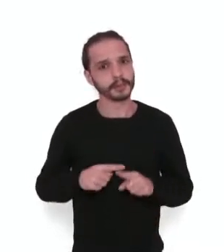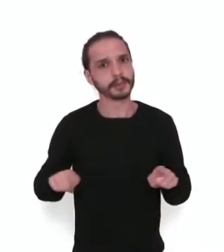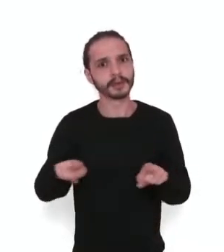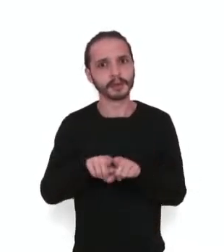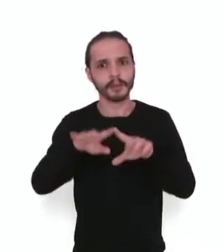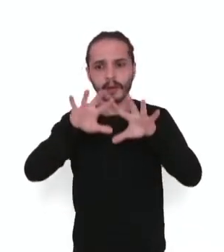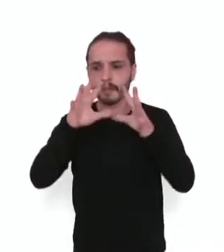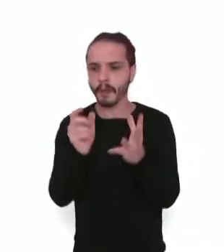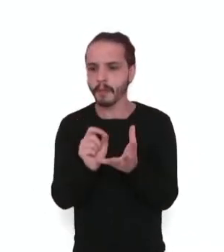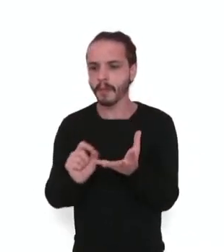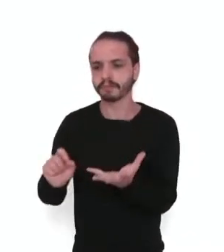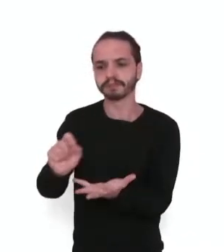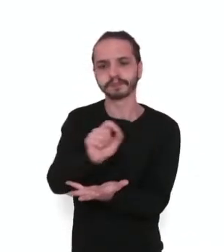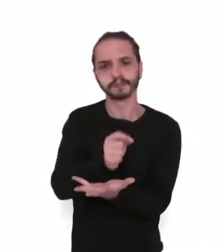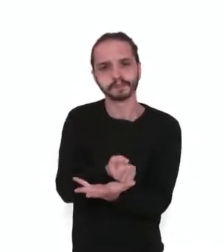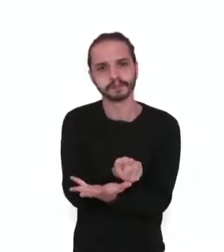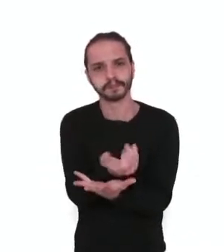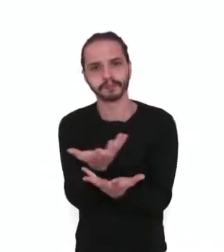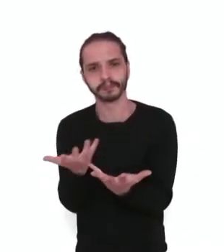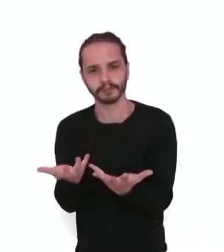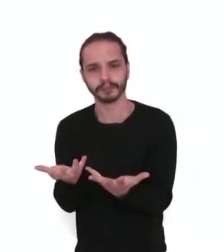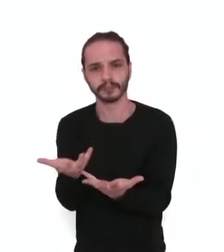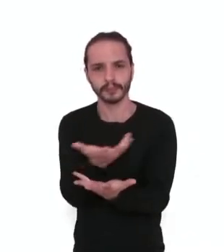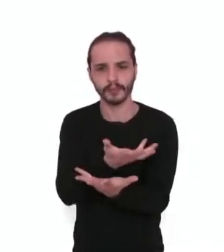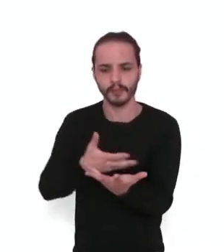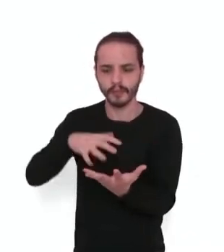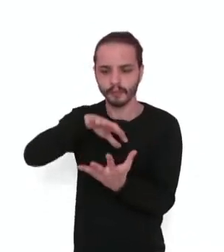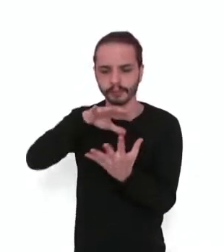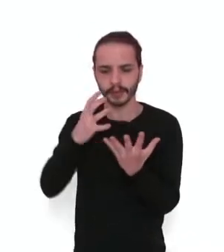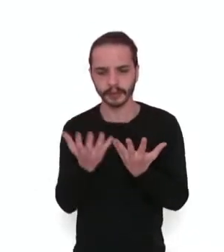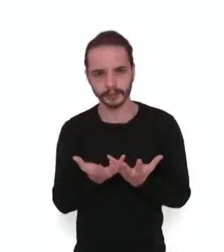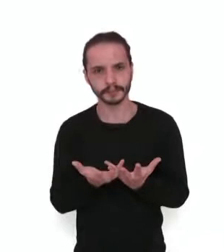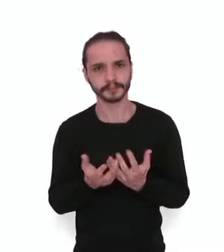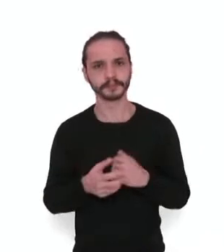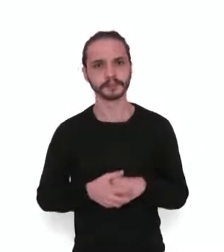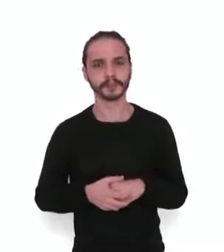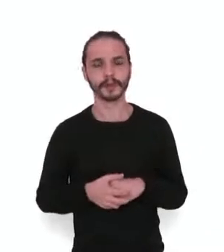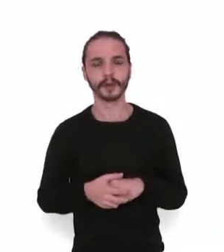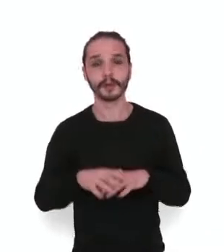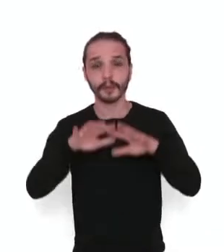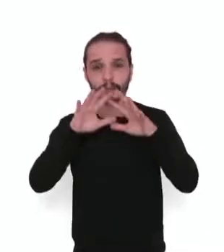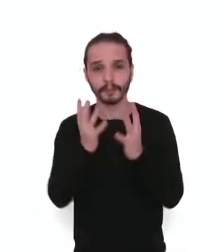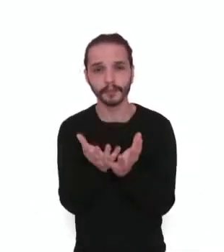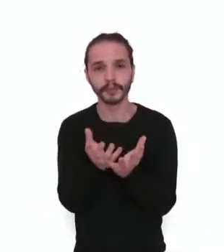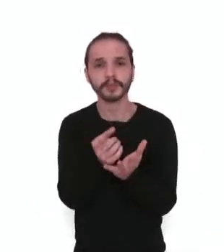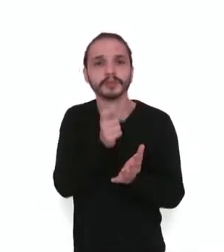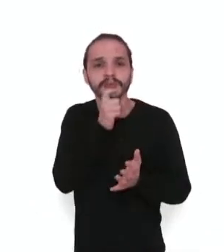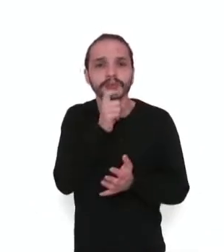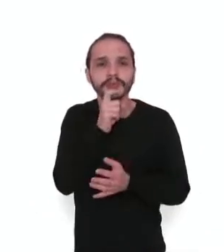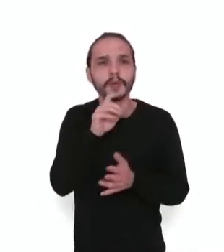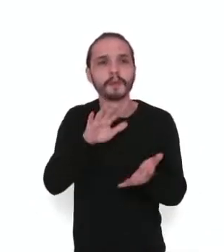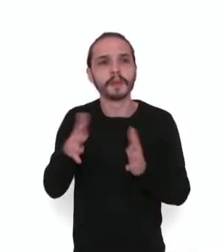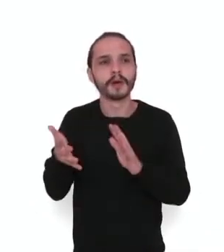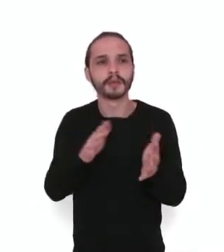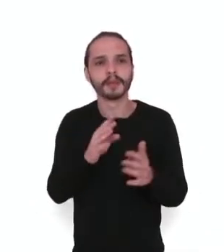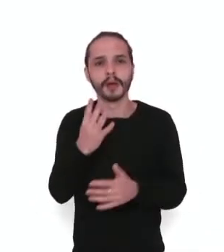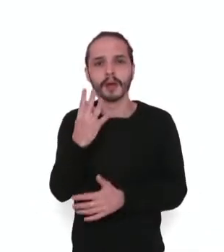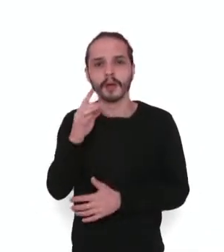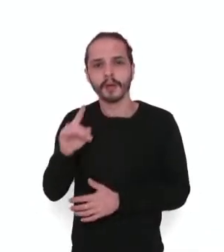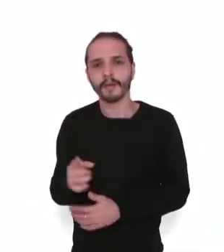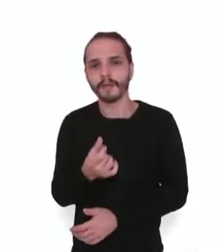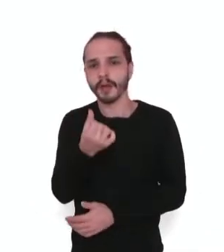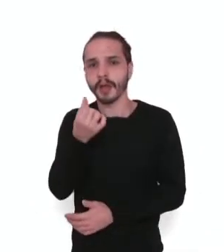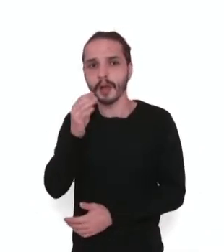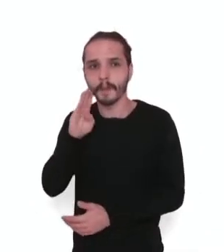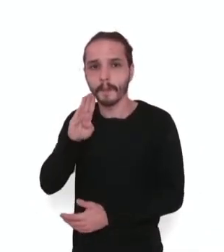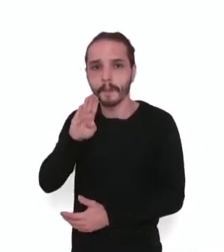Terra. Quando o nosso planeta esfriou, há pelo menos 4,6 bilhões de anos, as primeiras formas